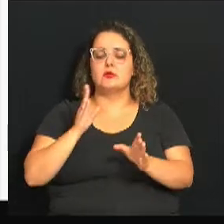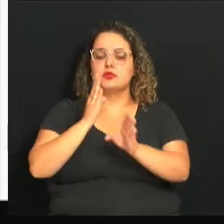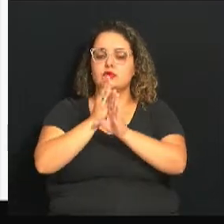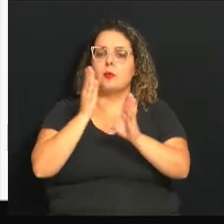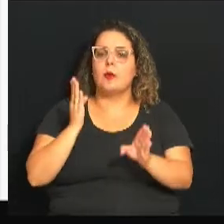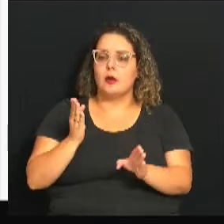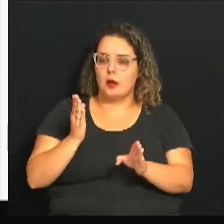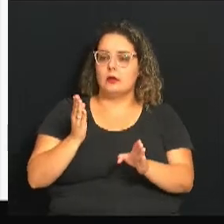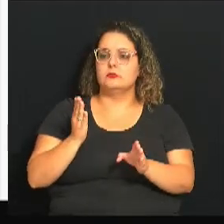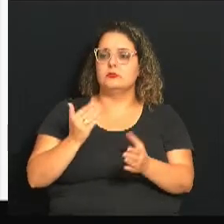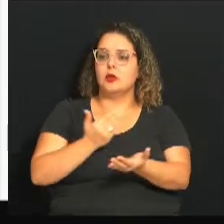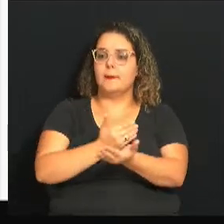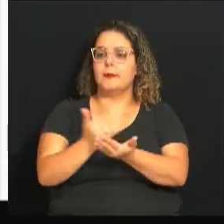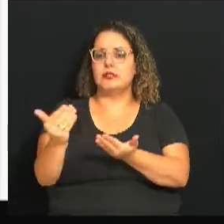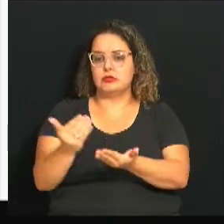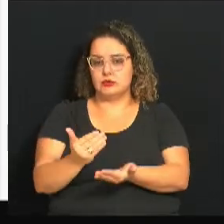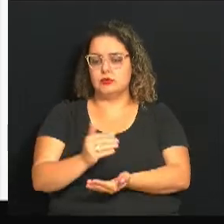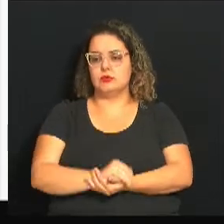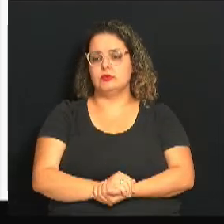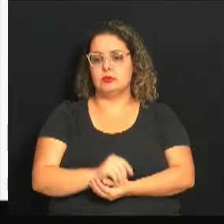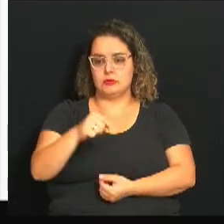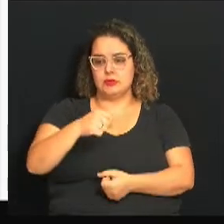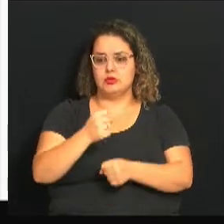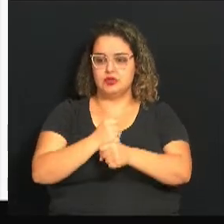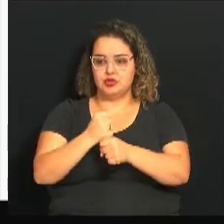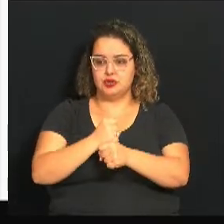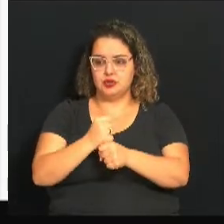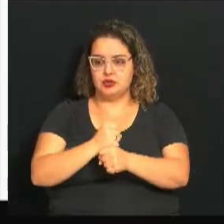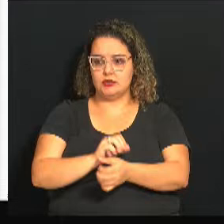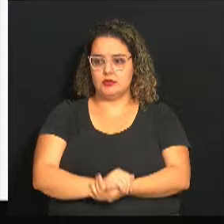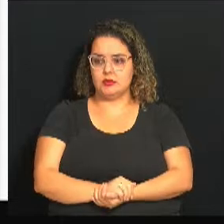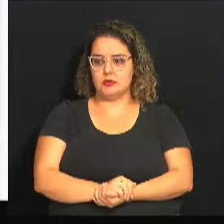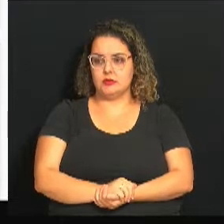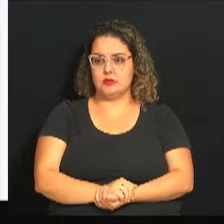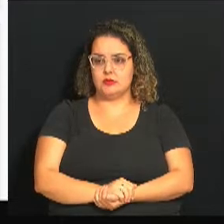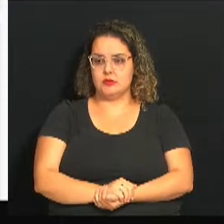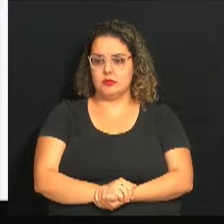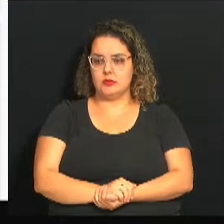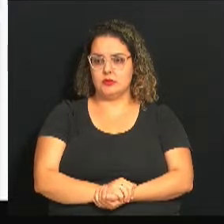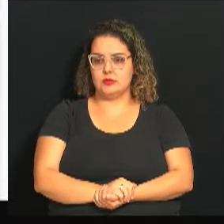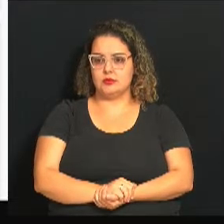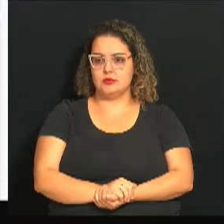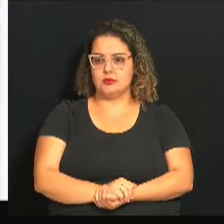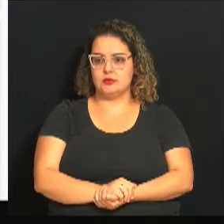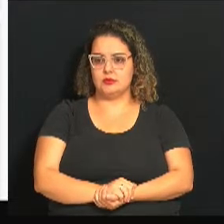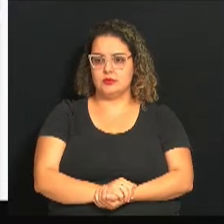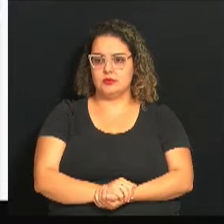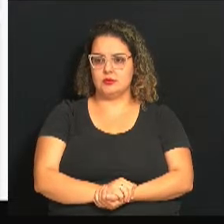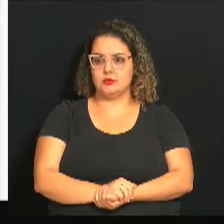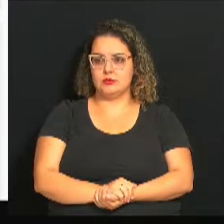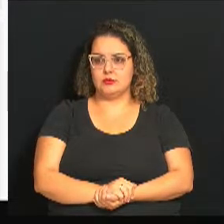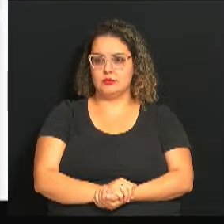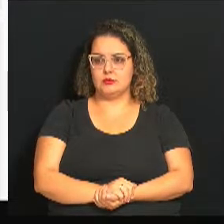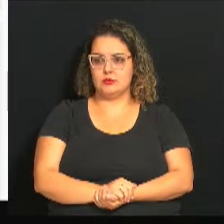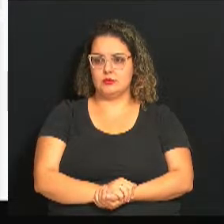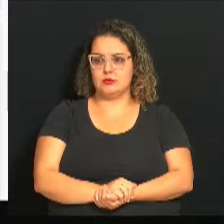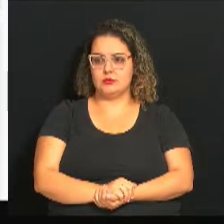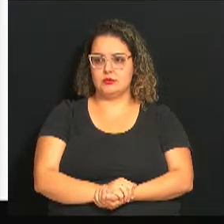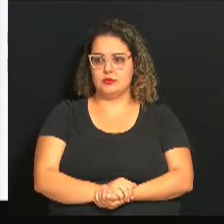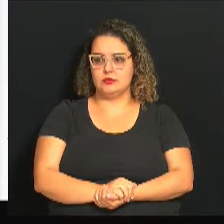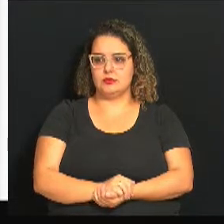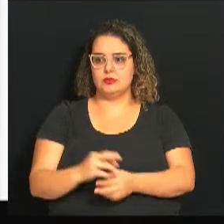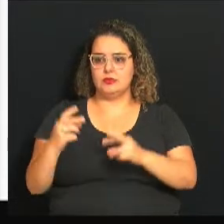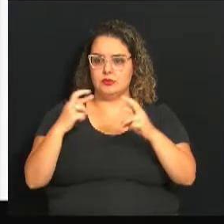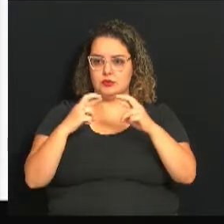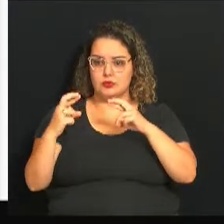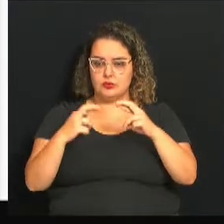ele iniciou, né, neste ano. Deixa eu passar aqui. Tá? Então, ele trata só de vistorias e